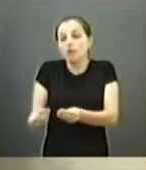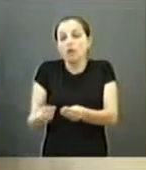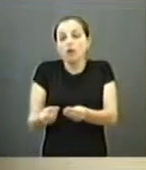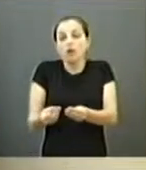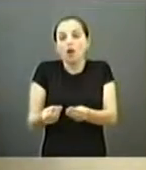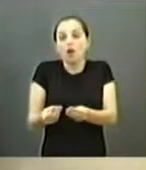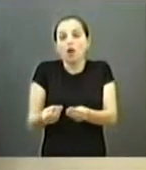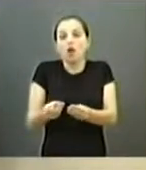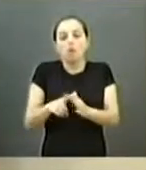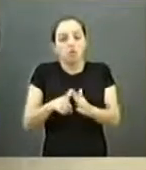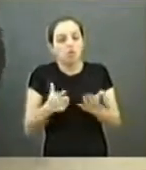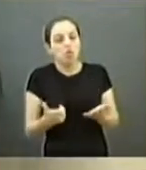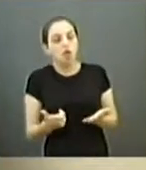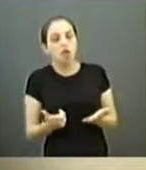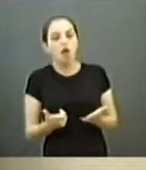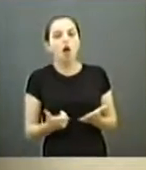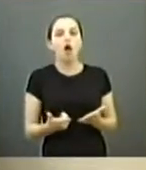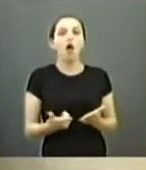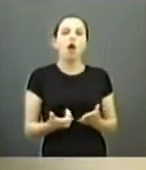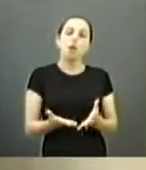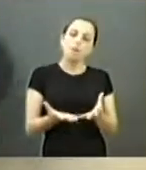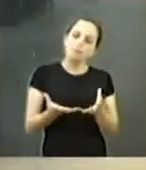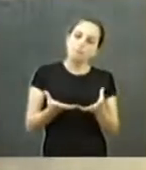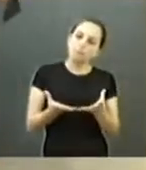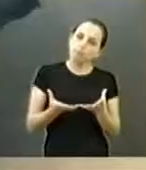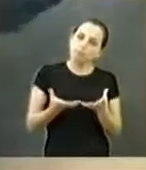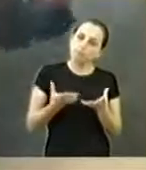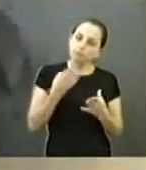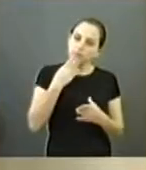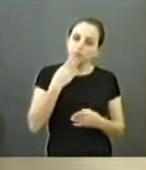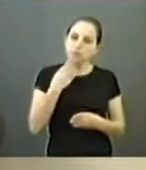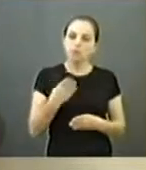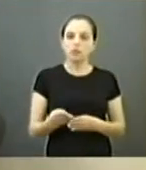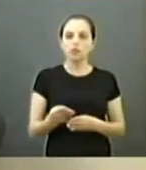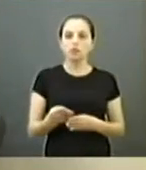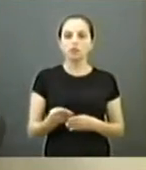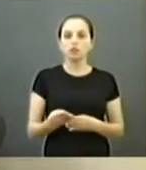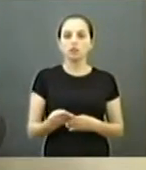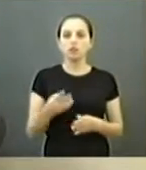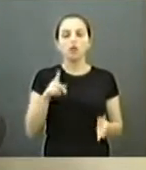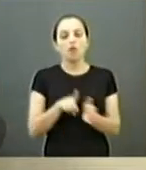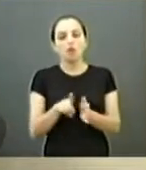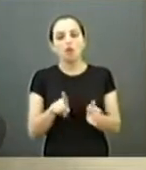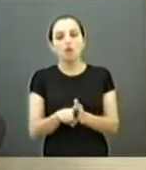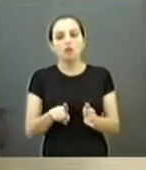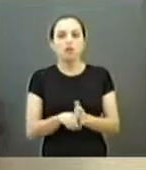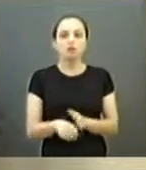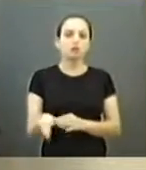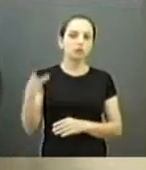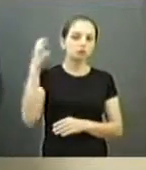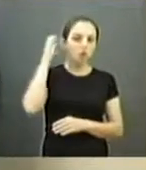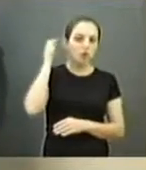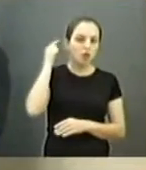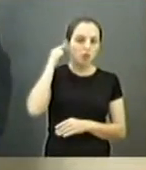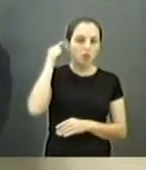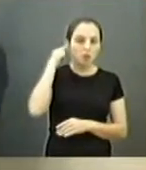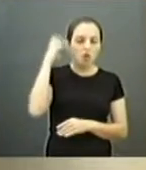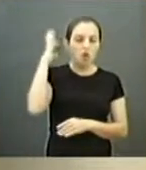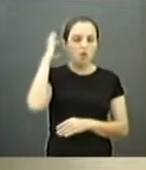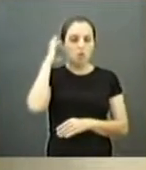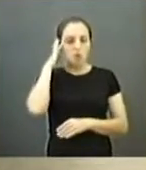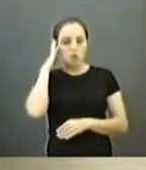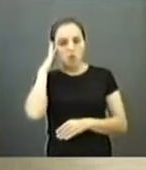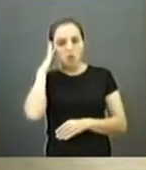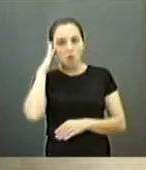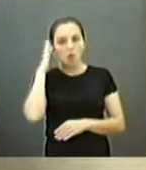das próteses, do aparelho auditivo, sem nem ter mandado dinheiro para comprar. E aí, isso